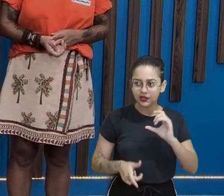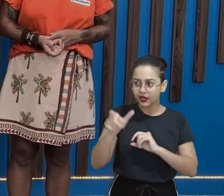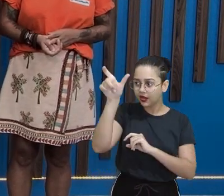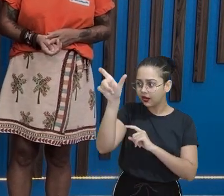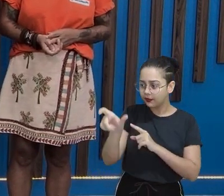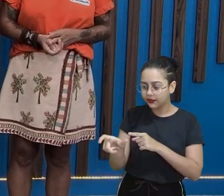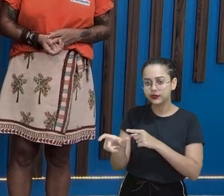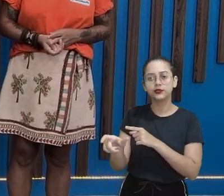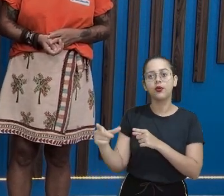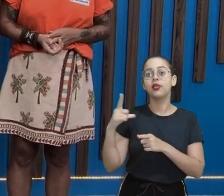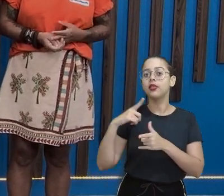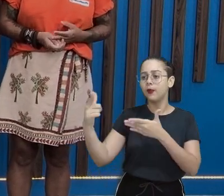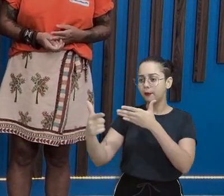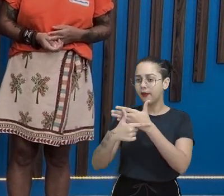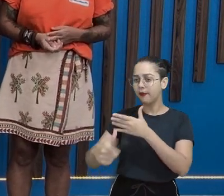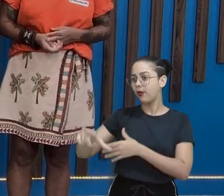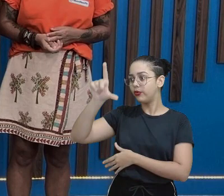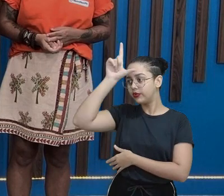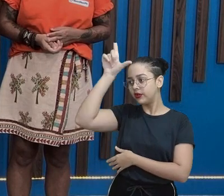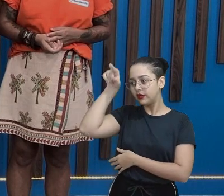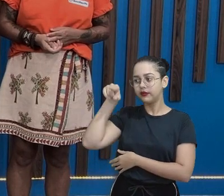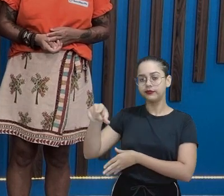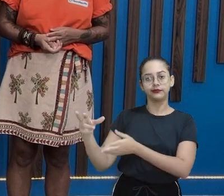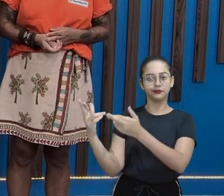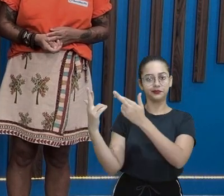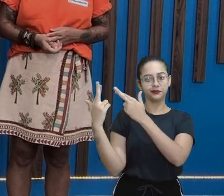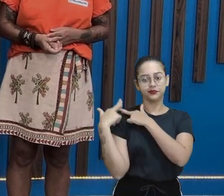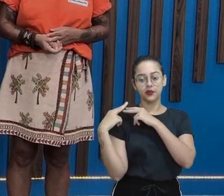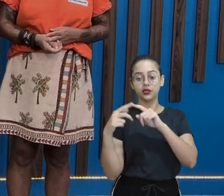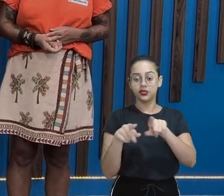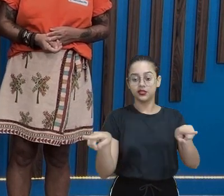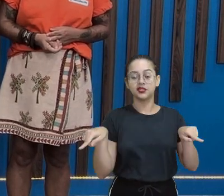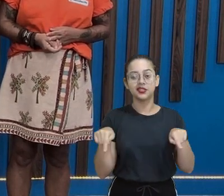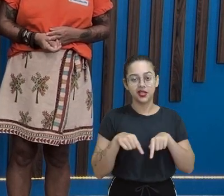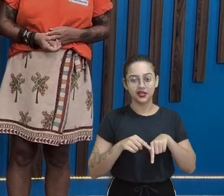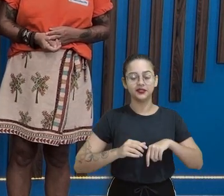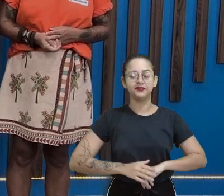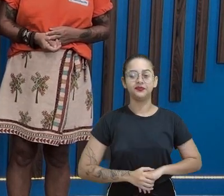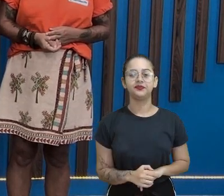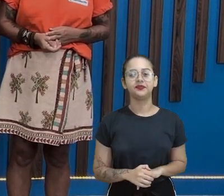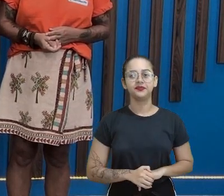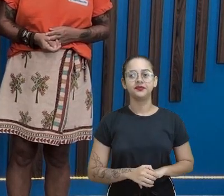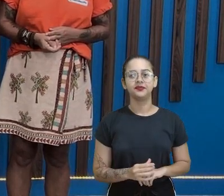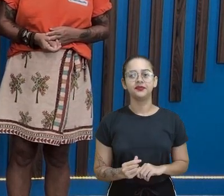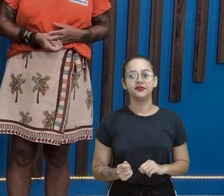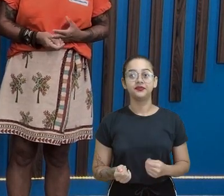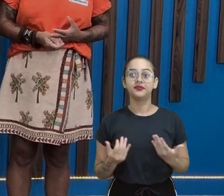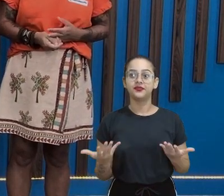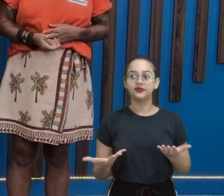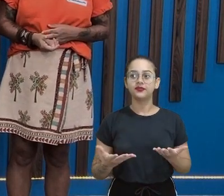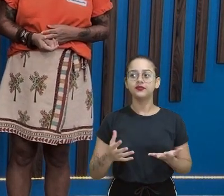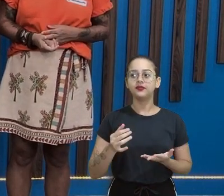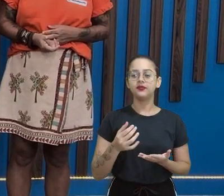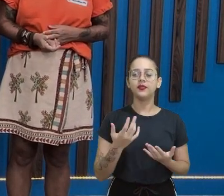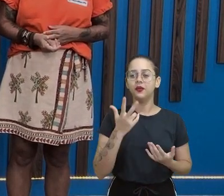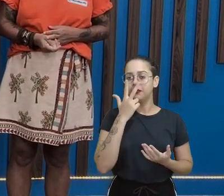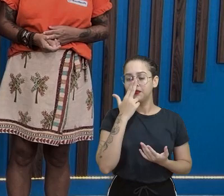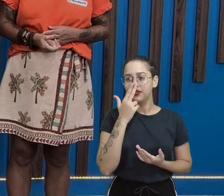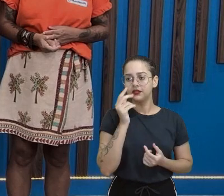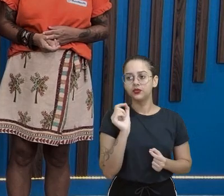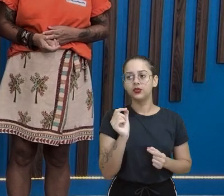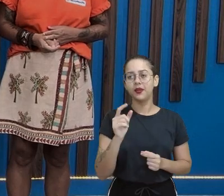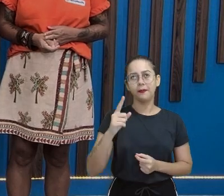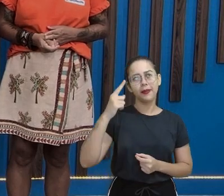pessoa, ela ter um papel, né, dentro da funcionalidade do coletivo. Então, veja, ao contrário do que parece, pensar